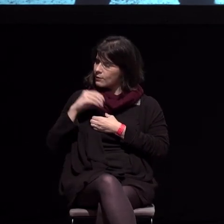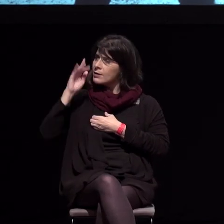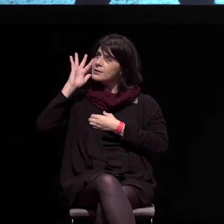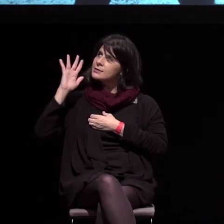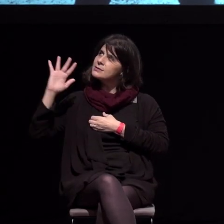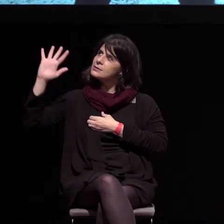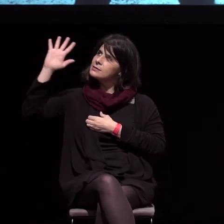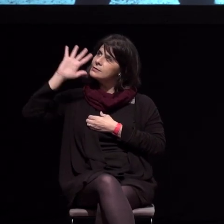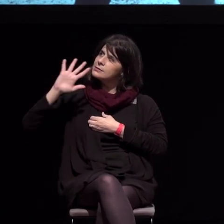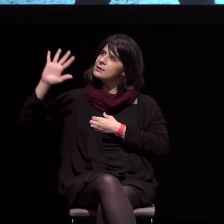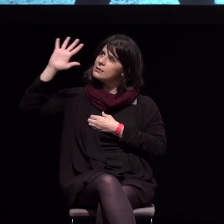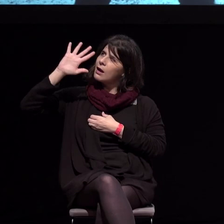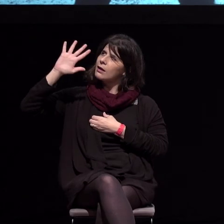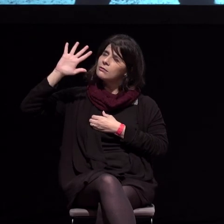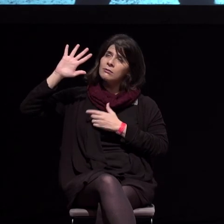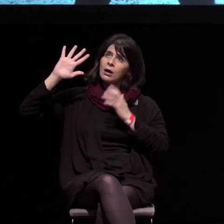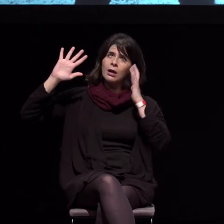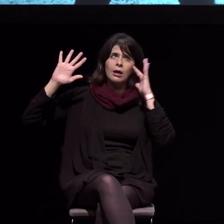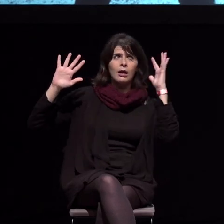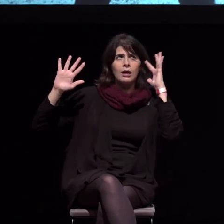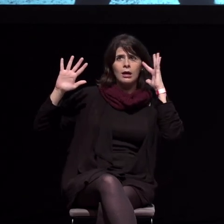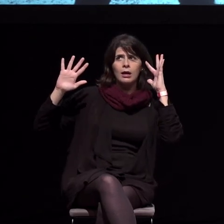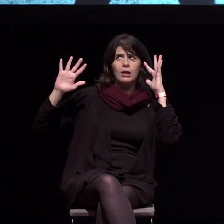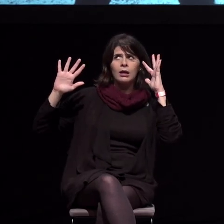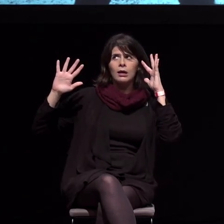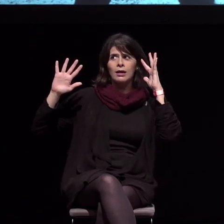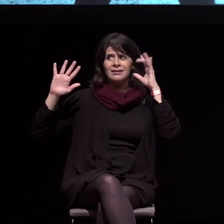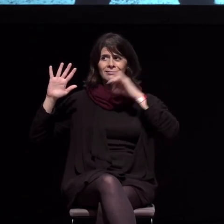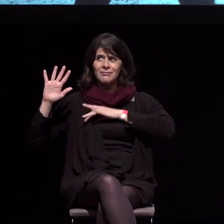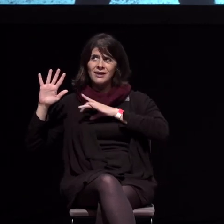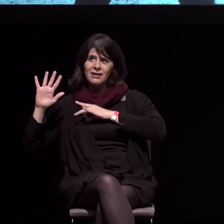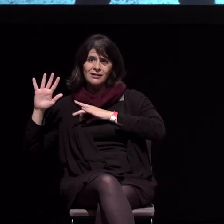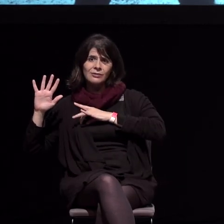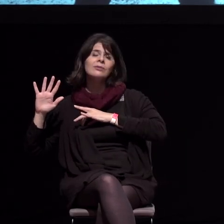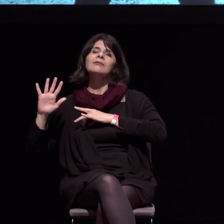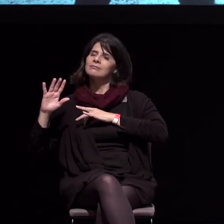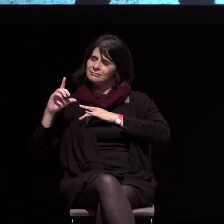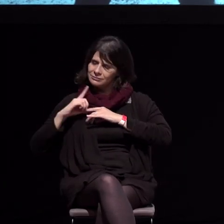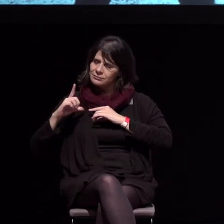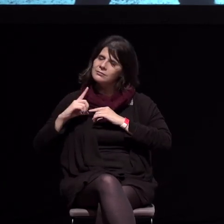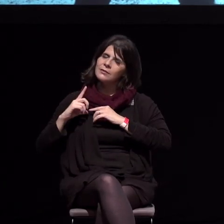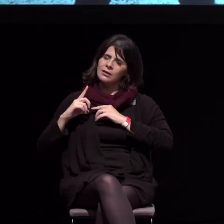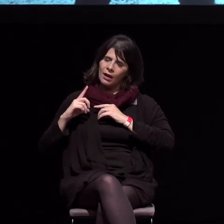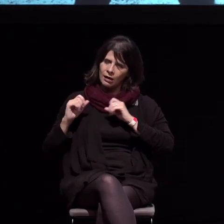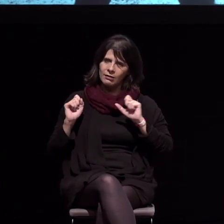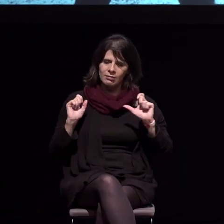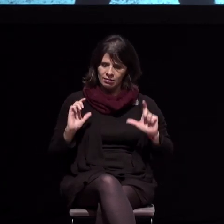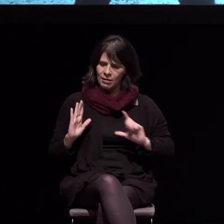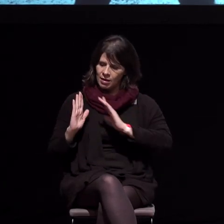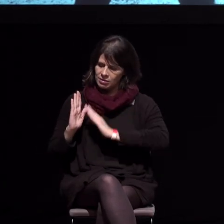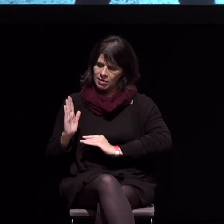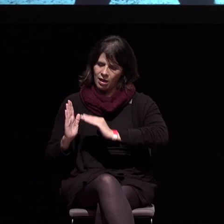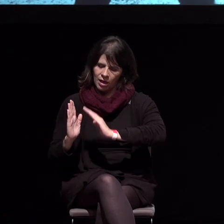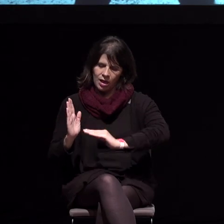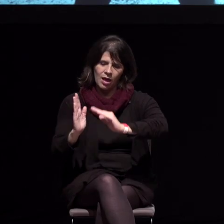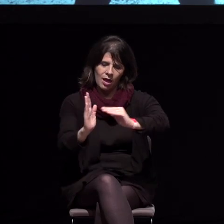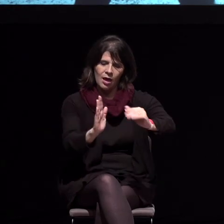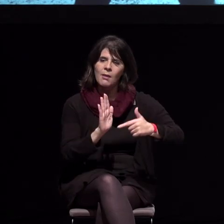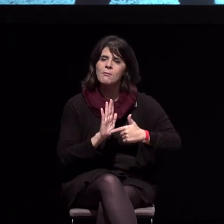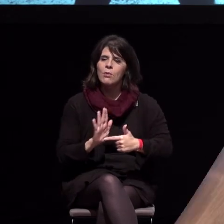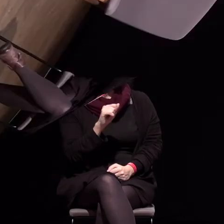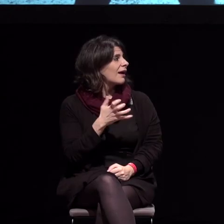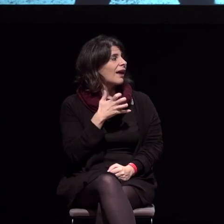imaginados, sonhados ou temidos, como nas telas em que Maria Auxiliadora representa seu próprio